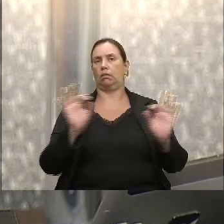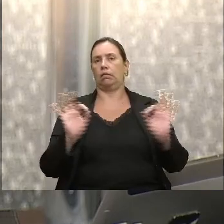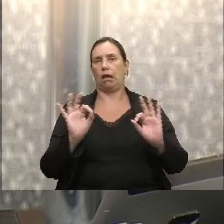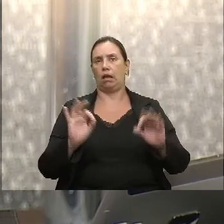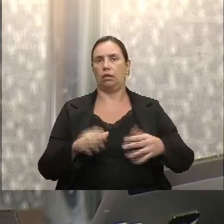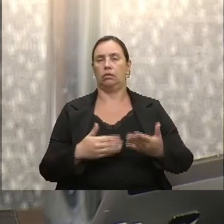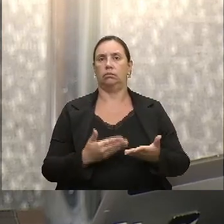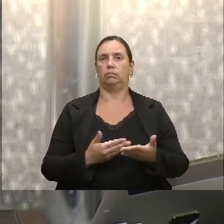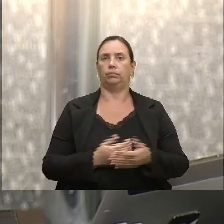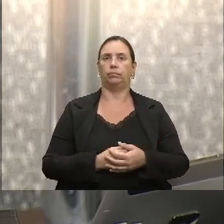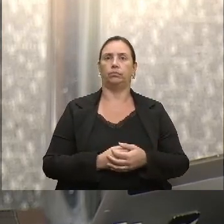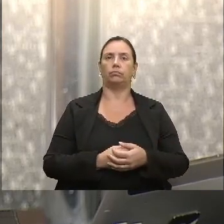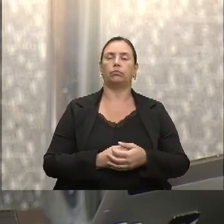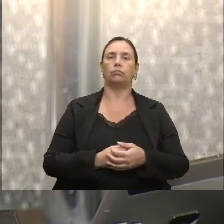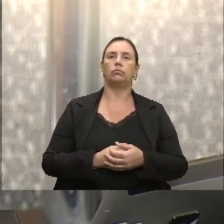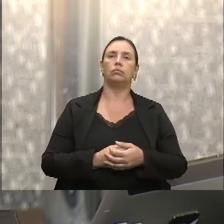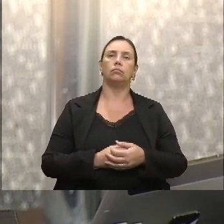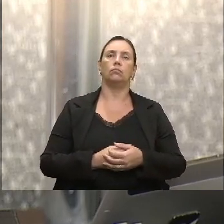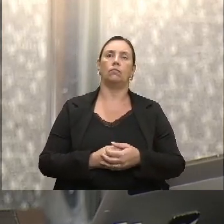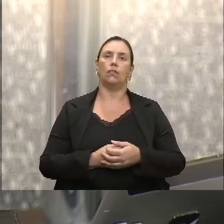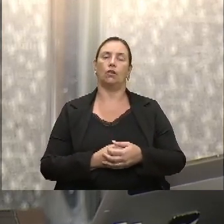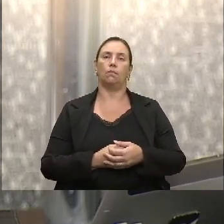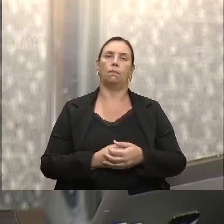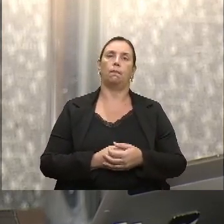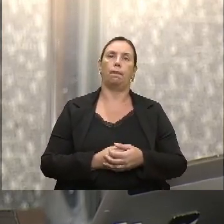campanha política, Zé Muti. Bom,